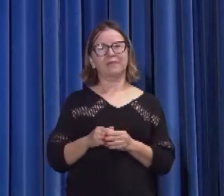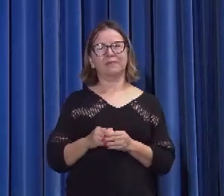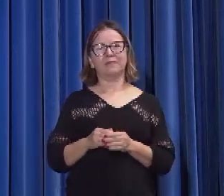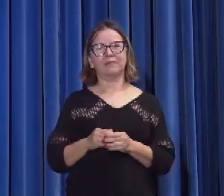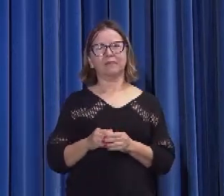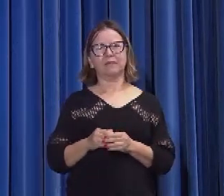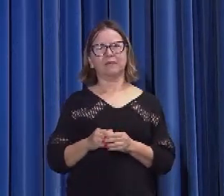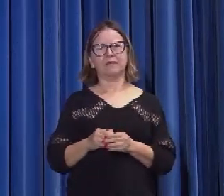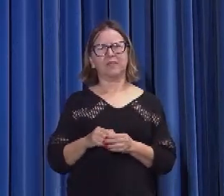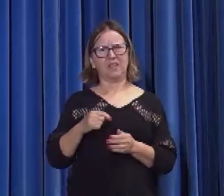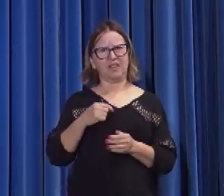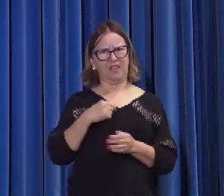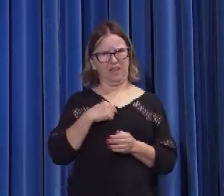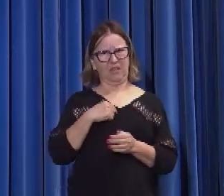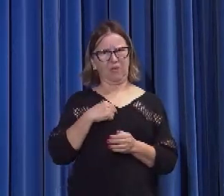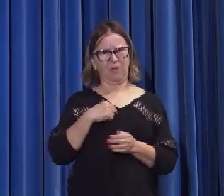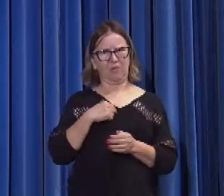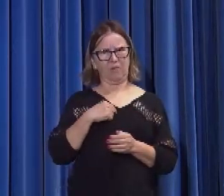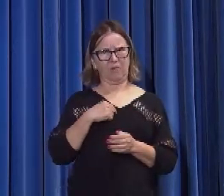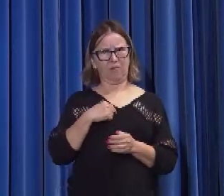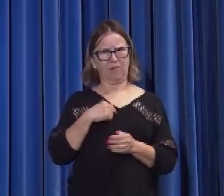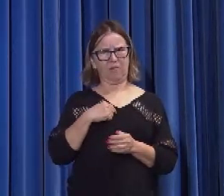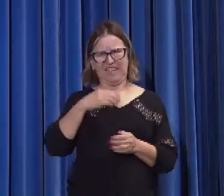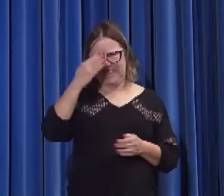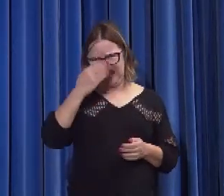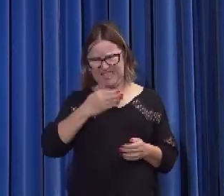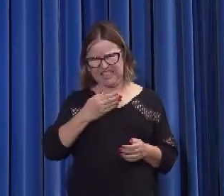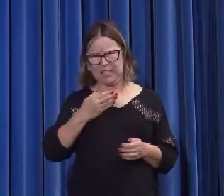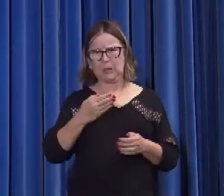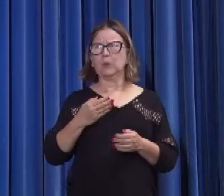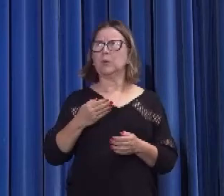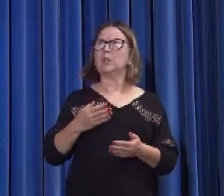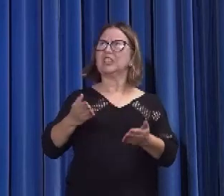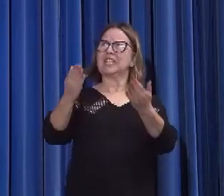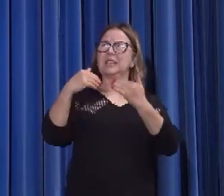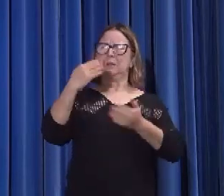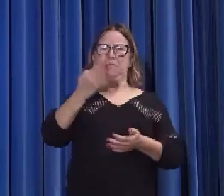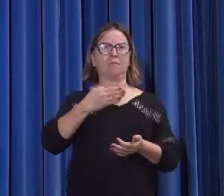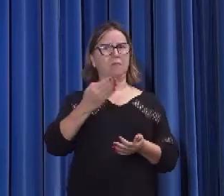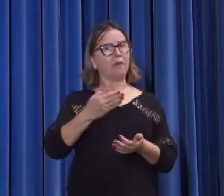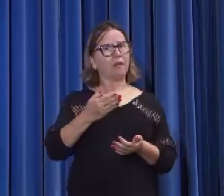Será que eu sou digno de provação?